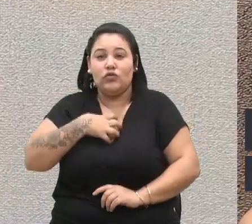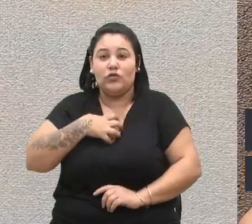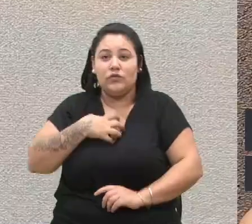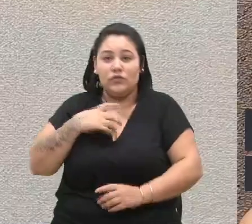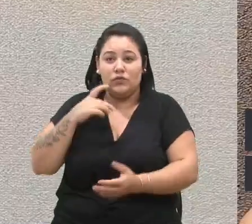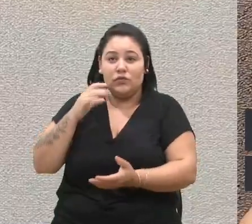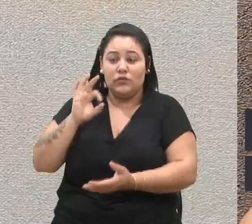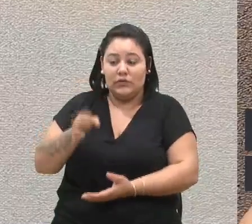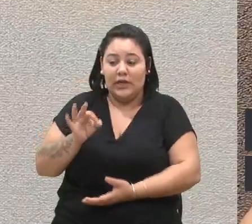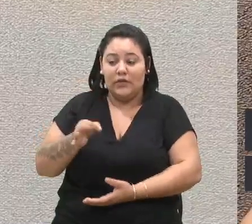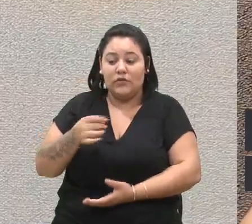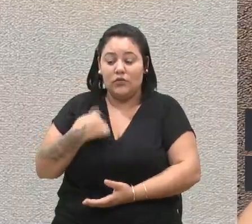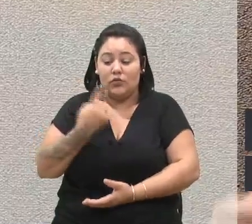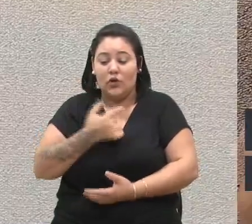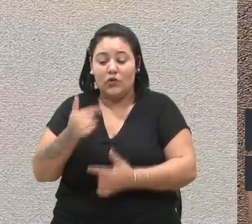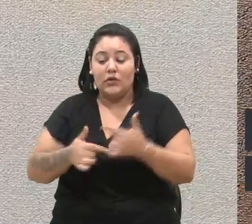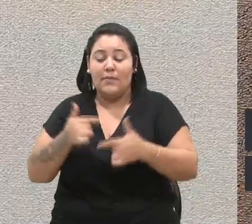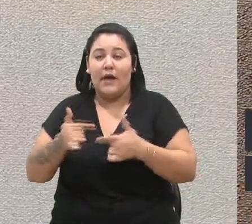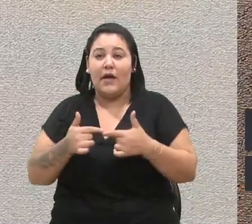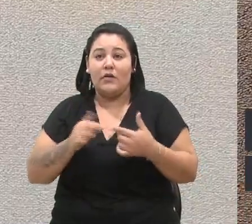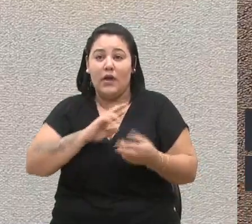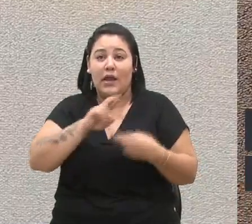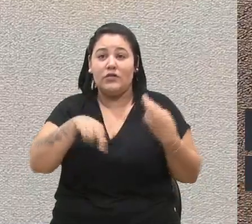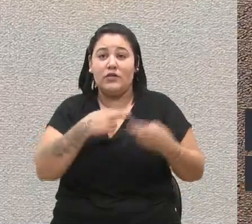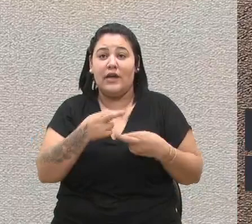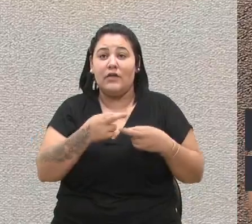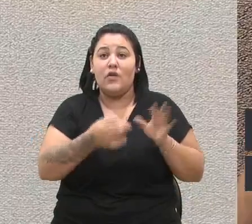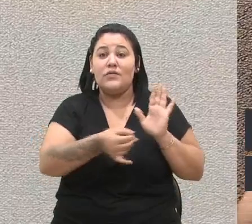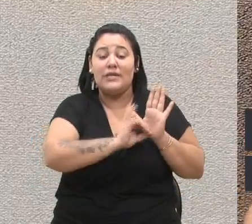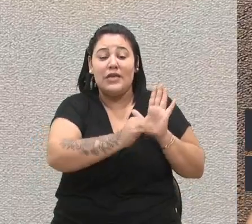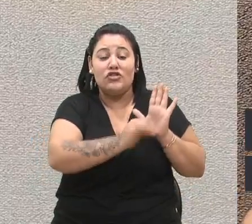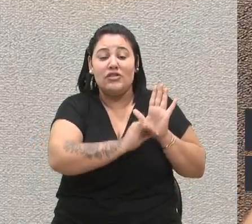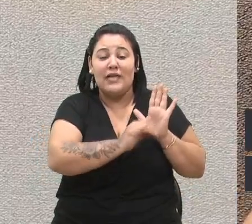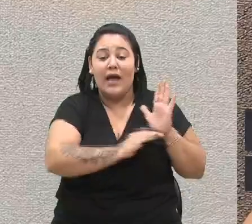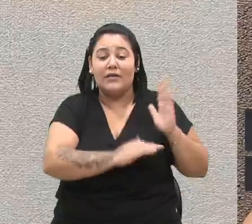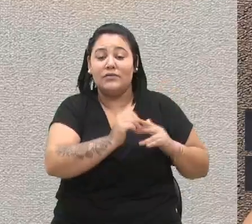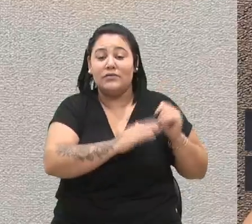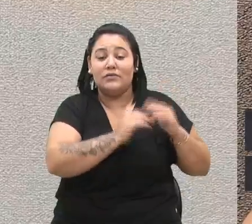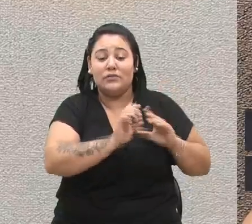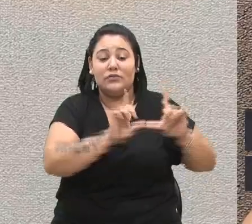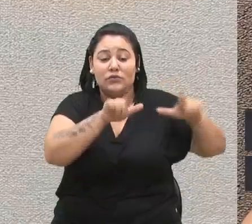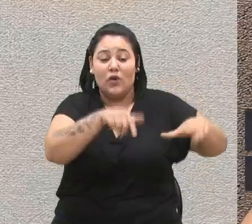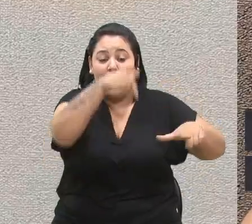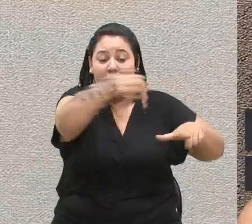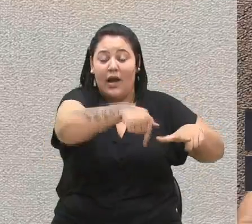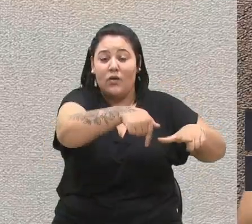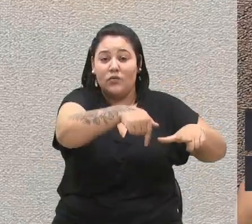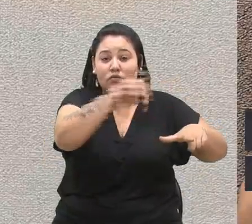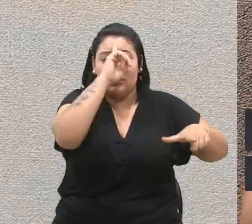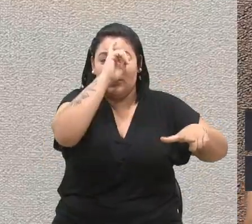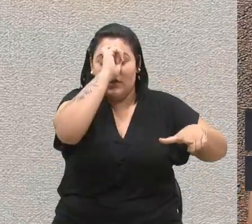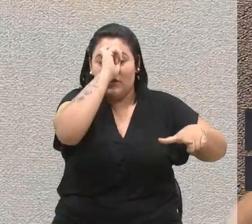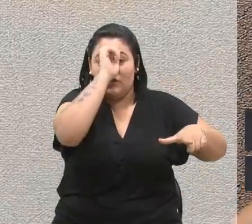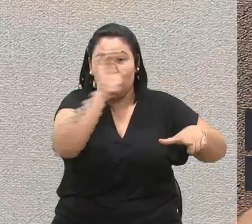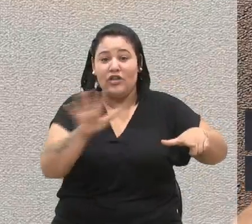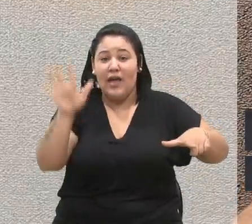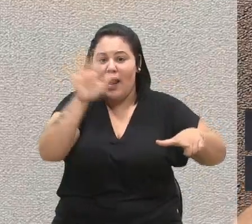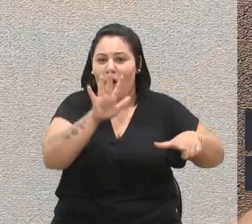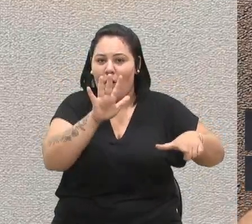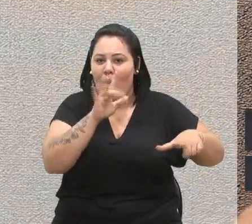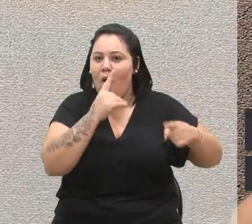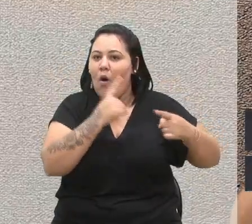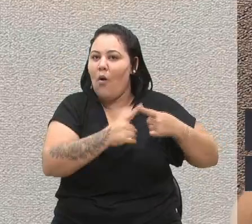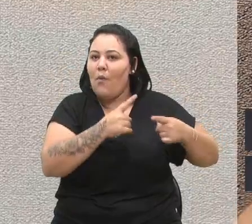nosso trabalho, da questão dos editais da construção da nova ala do Hospital Geral. Que isso fica impune